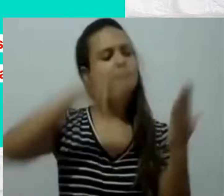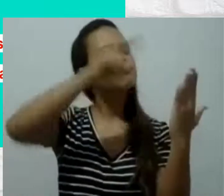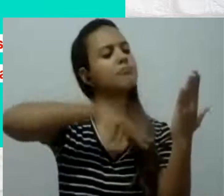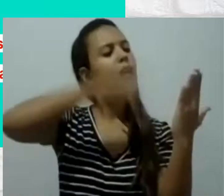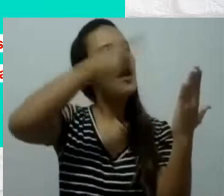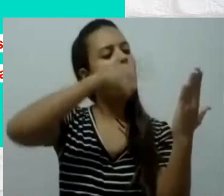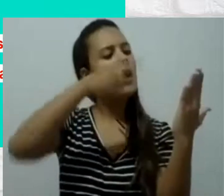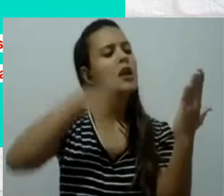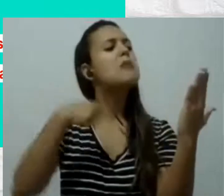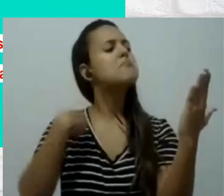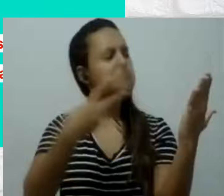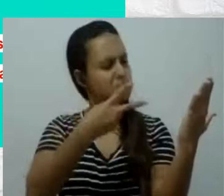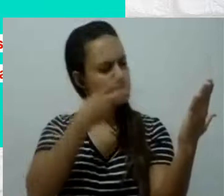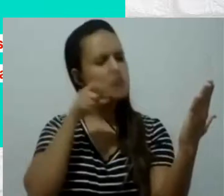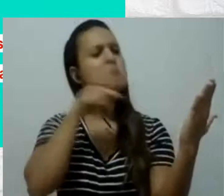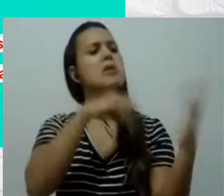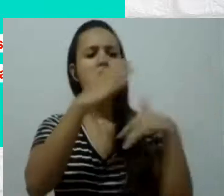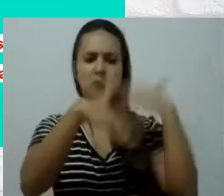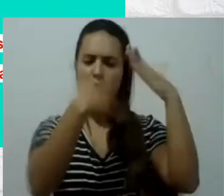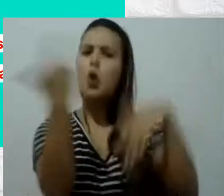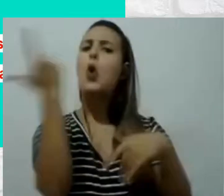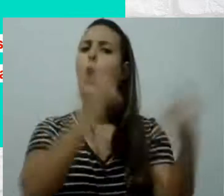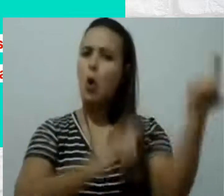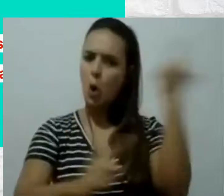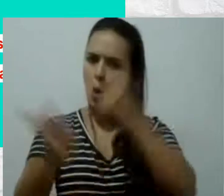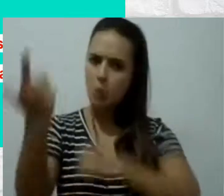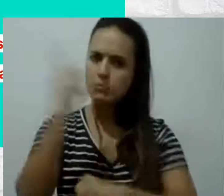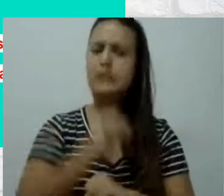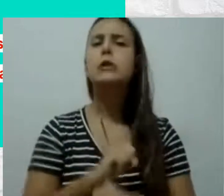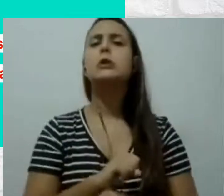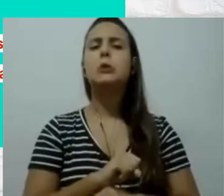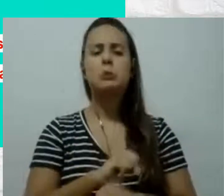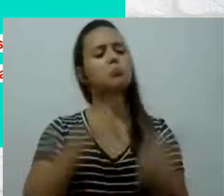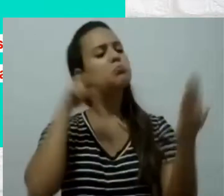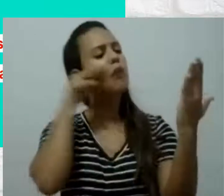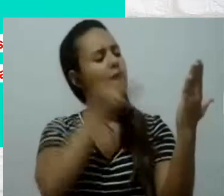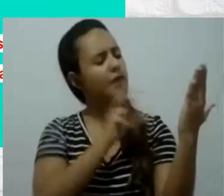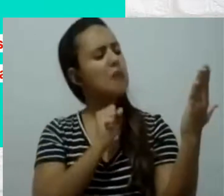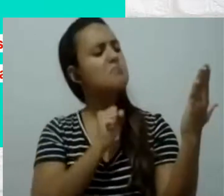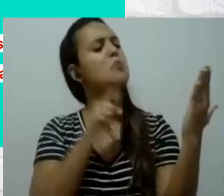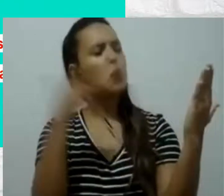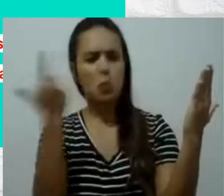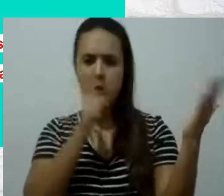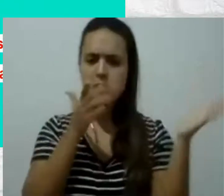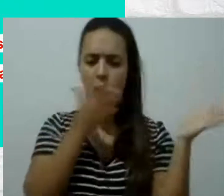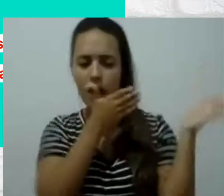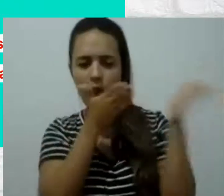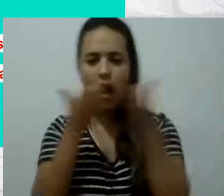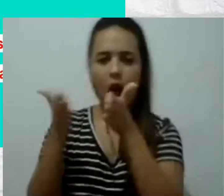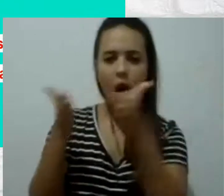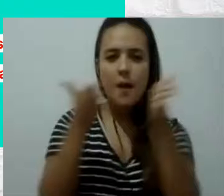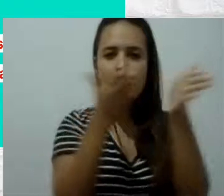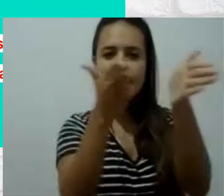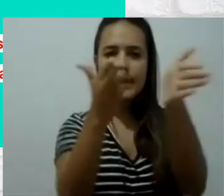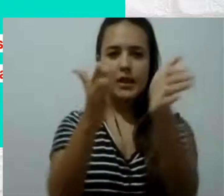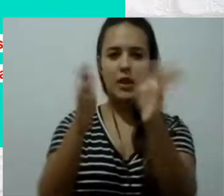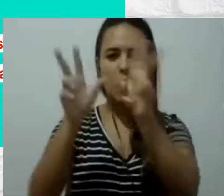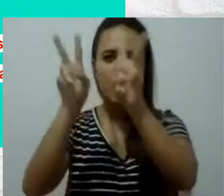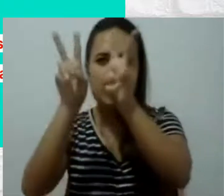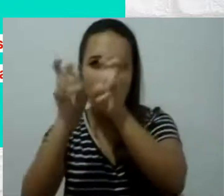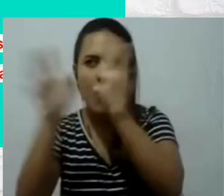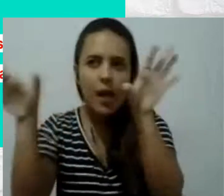ele vai saber, ele vai perceber que você soube desenvolver a sua redação bem, que você soube